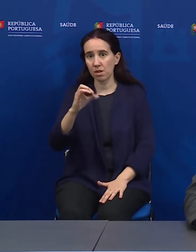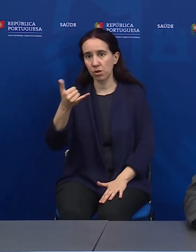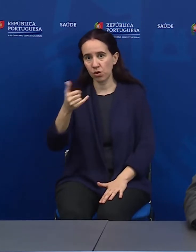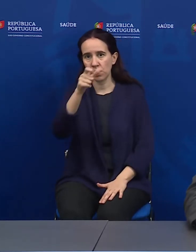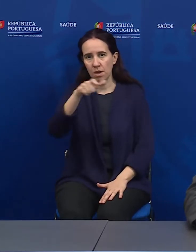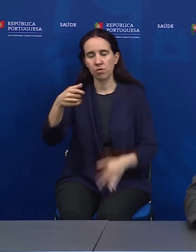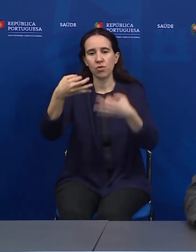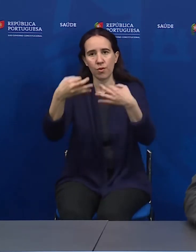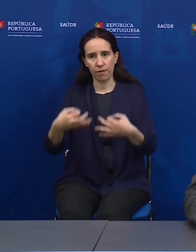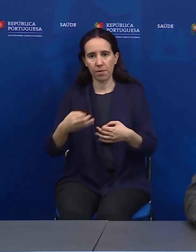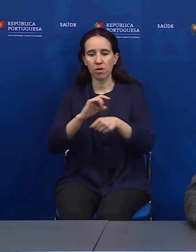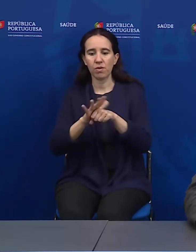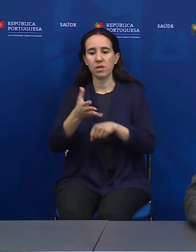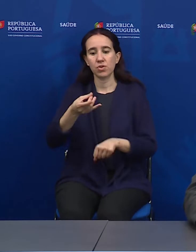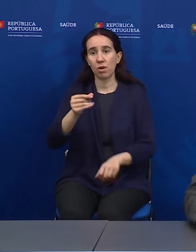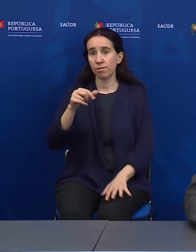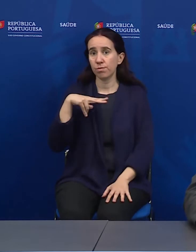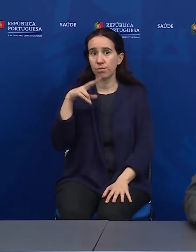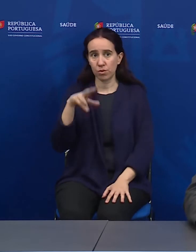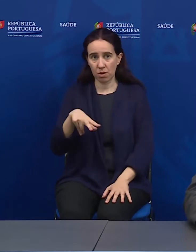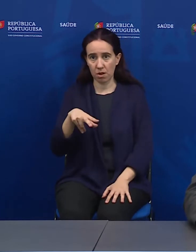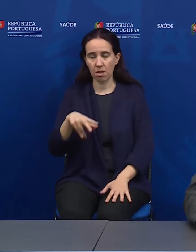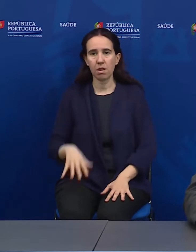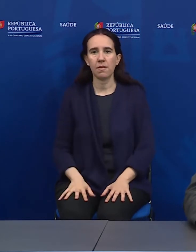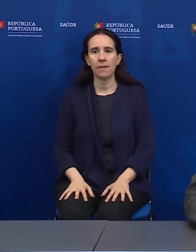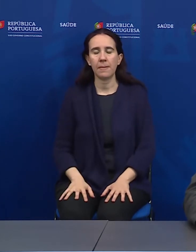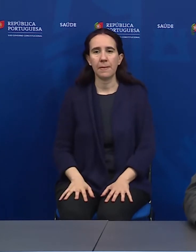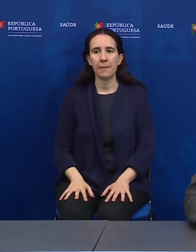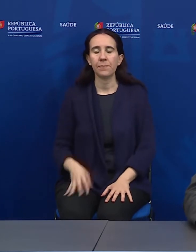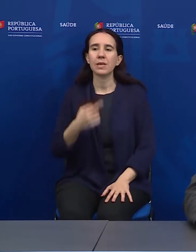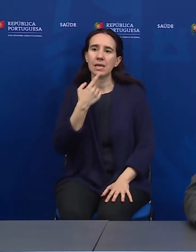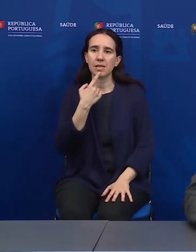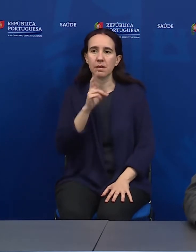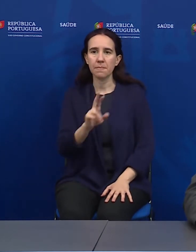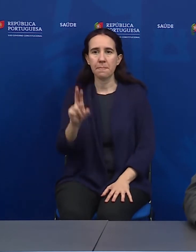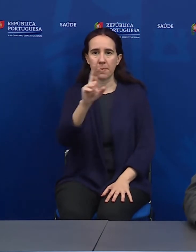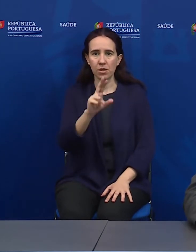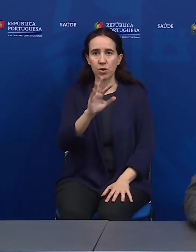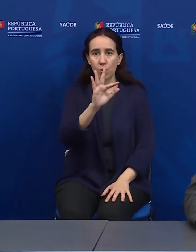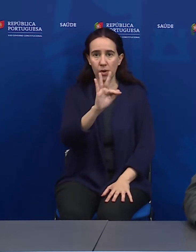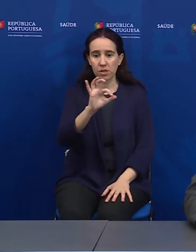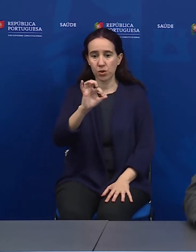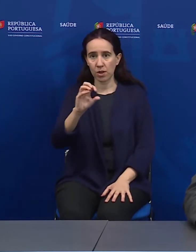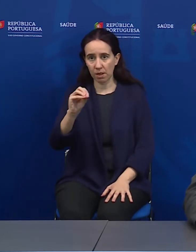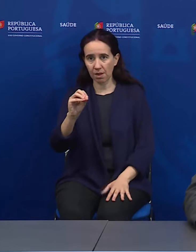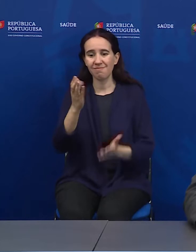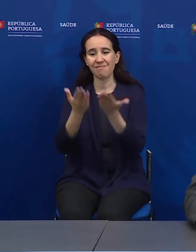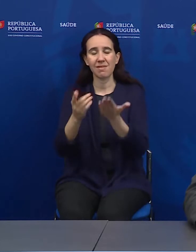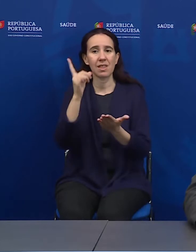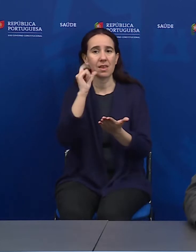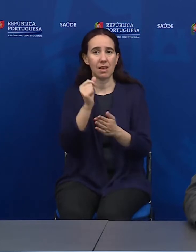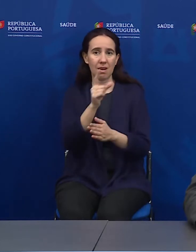26.182 casos confirmados de Covid-19 em Portugal, o que representa mais 480 que no dia de